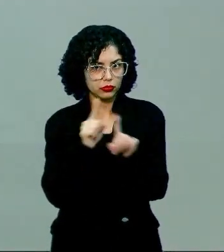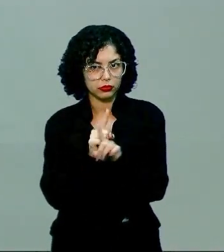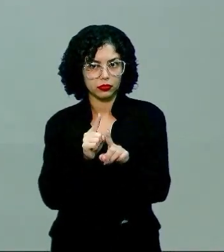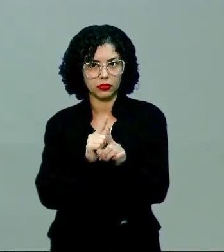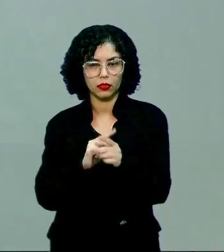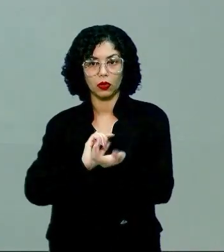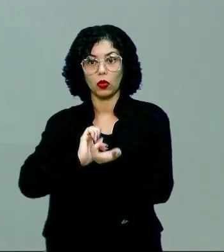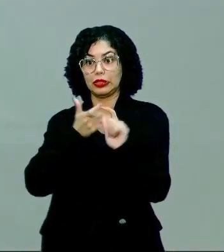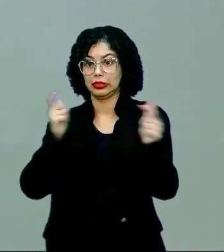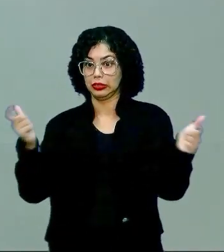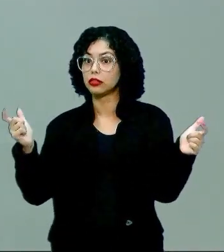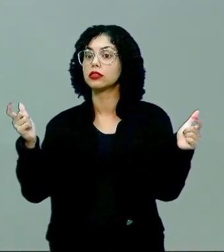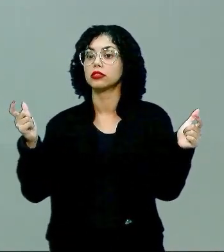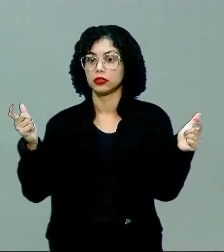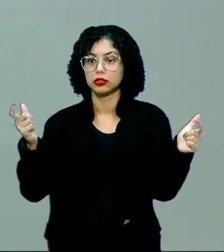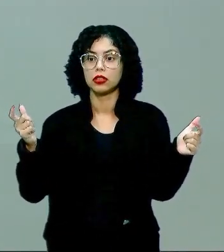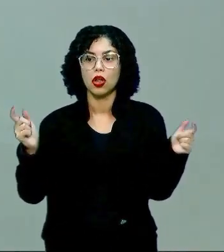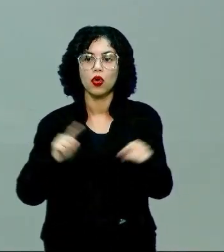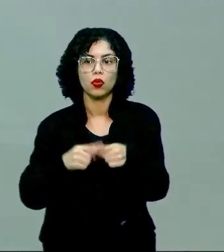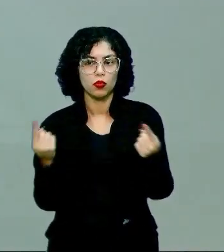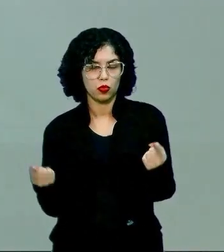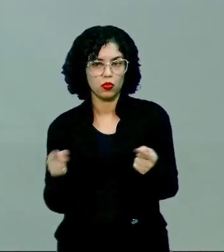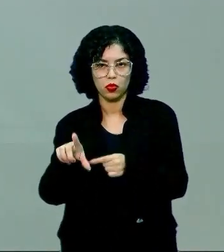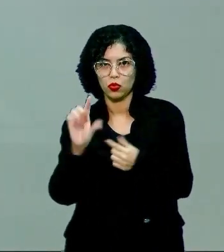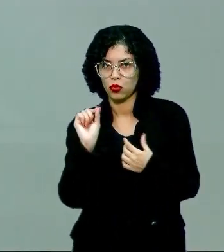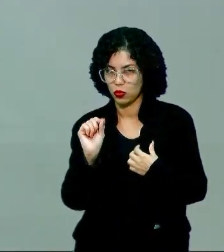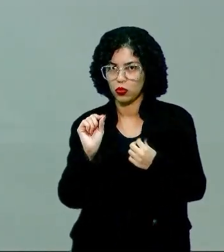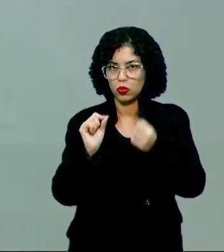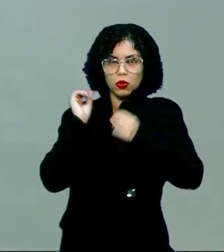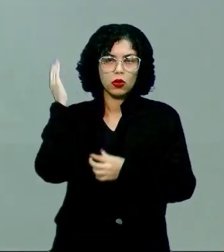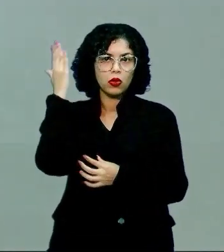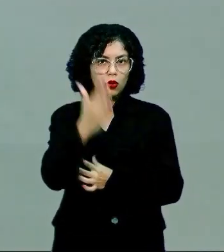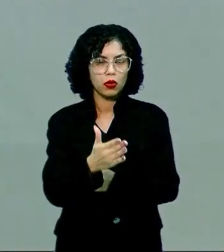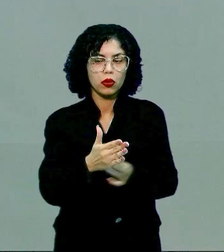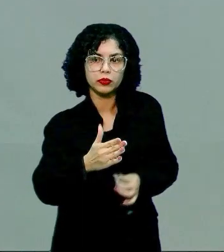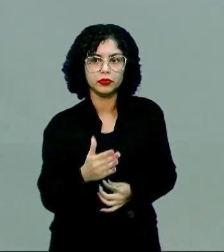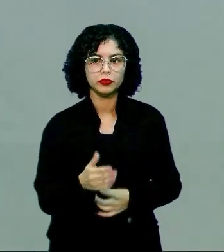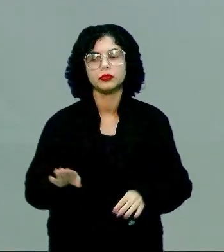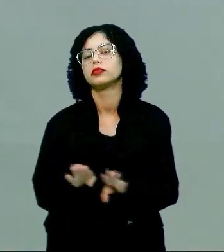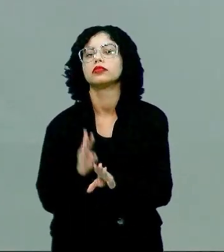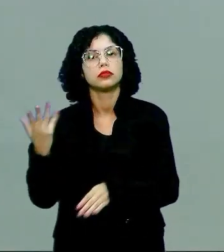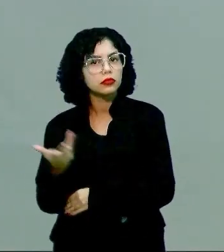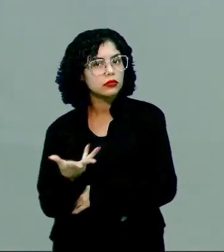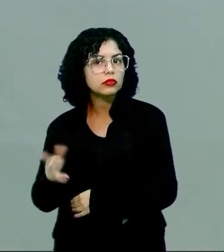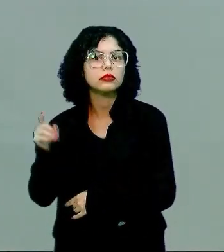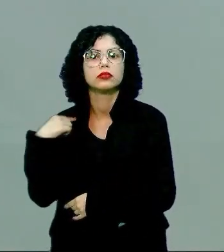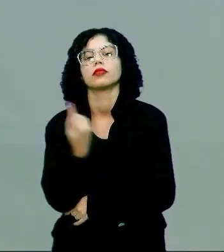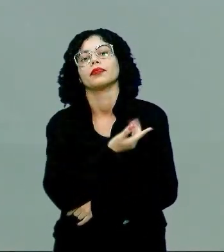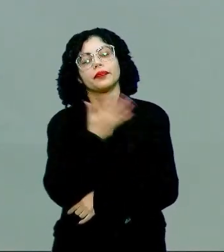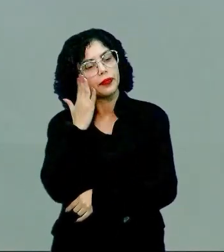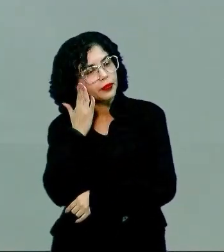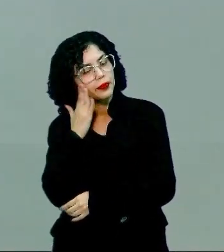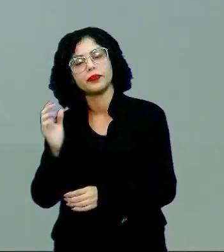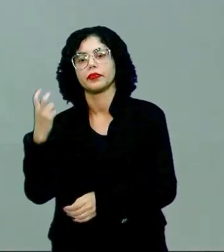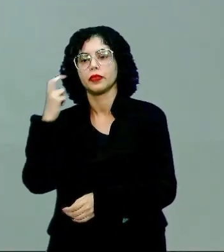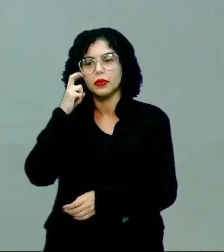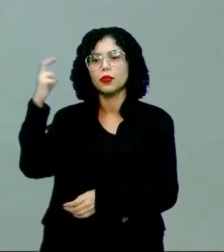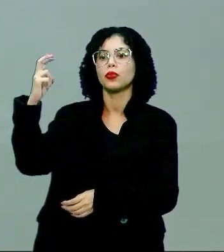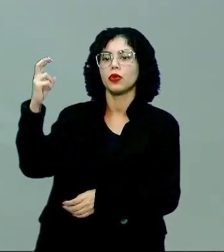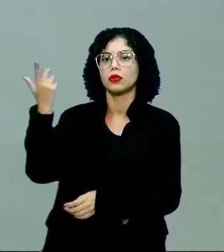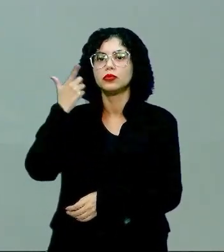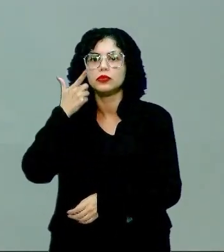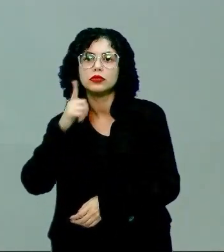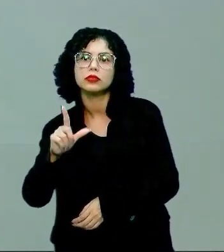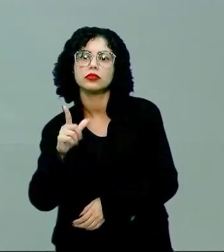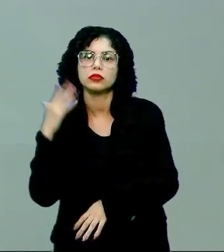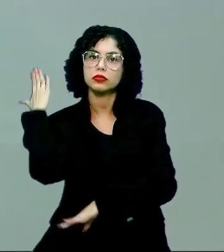não é uma gama muito Ampla mas aqui a gente busca fazer esse direcionamento porque porque com base na nossa compreensão cultural a gente